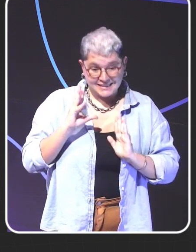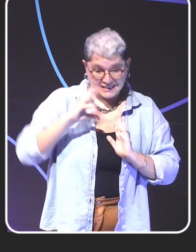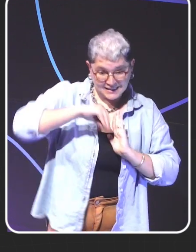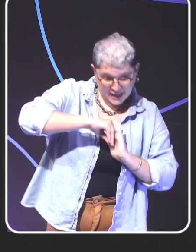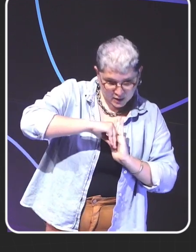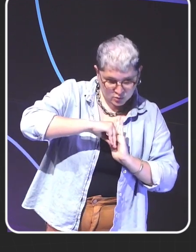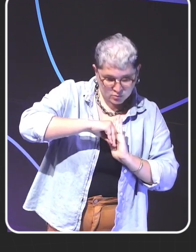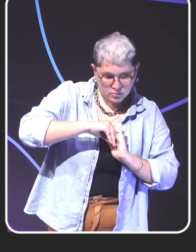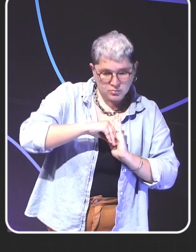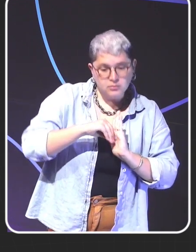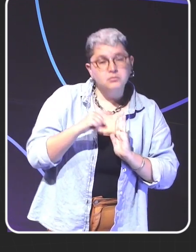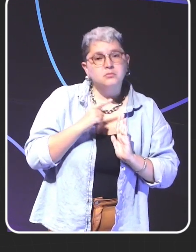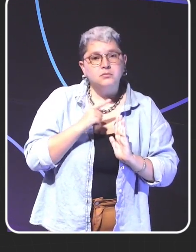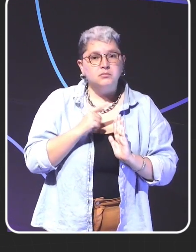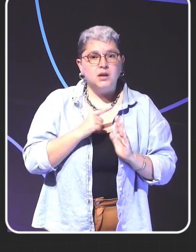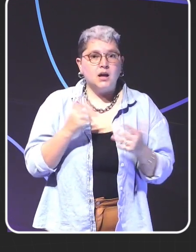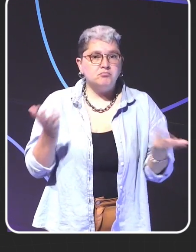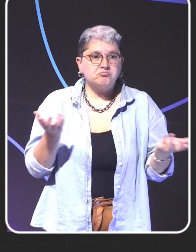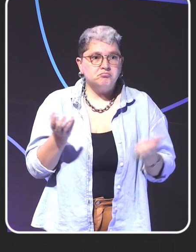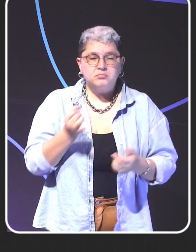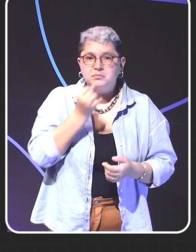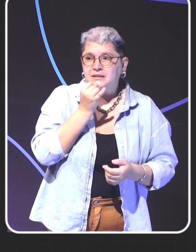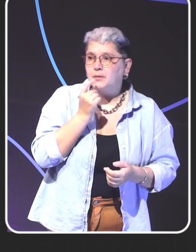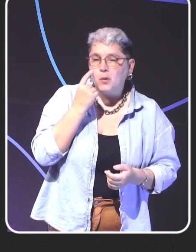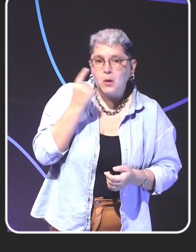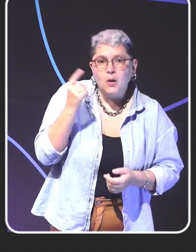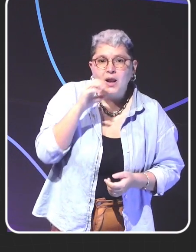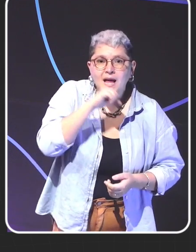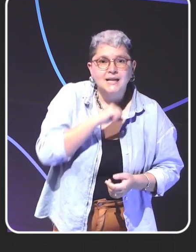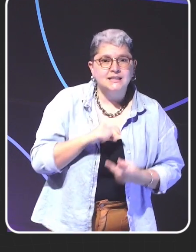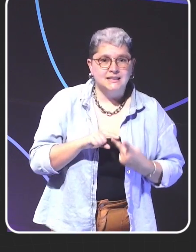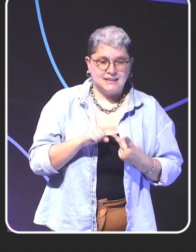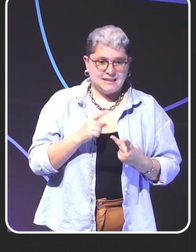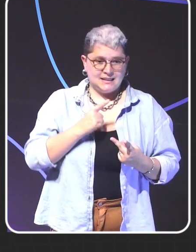decoração laranjas, né? A gente tem